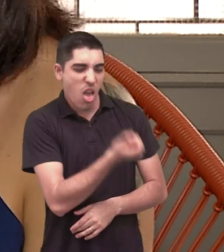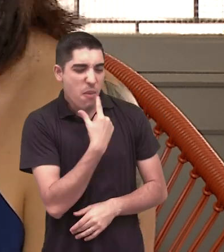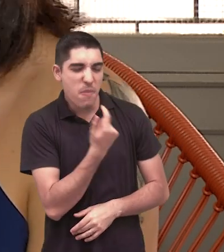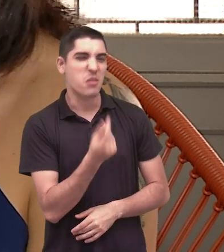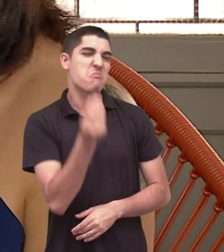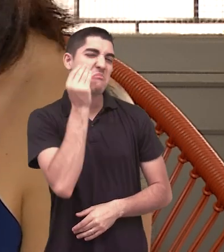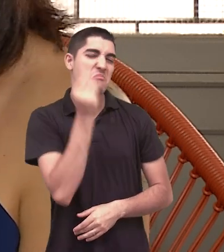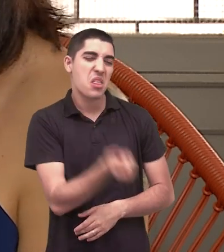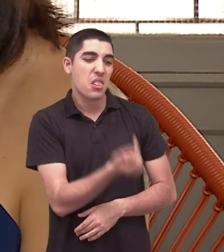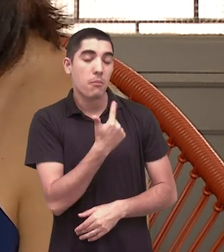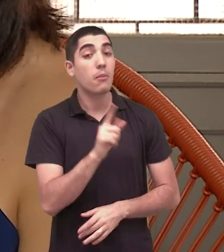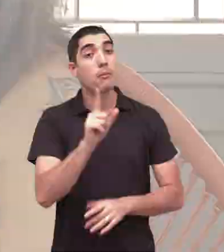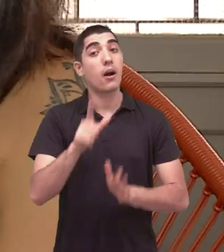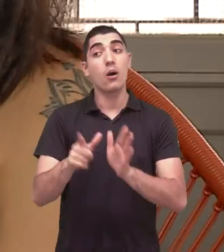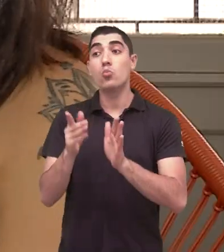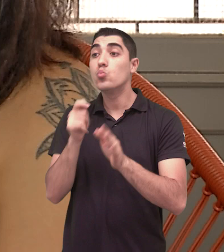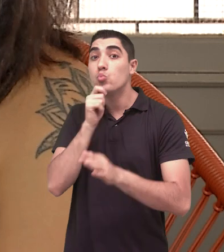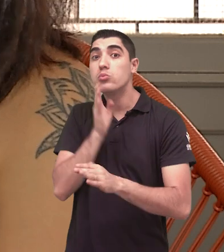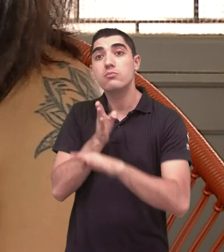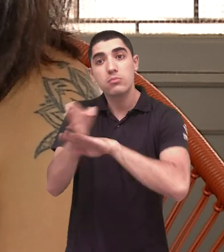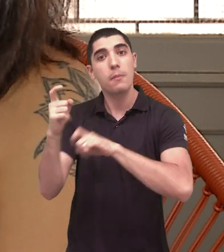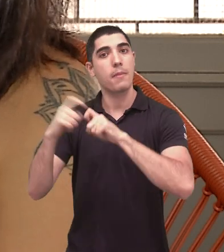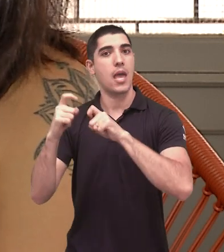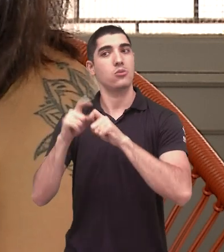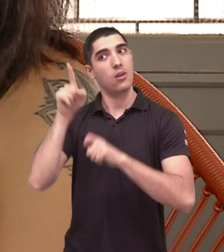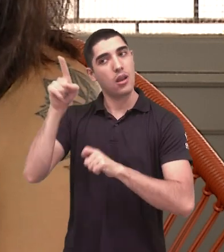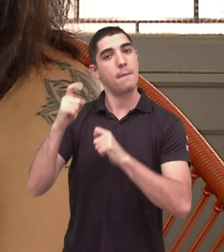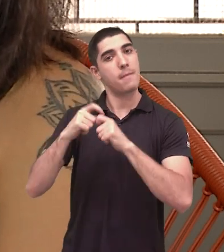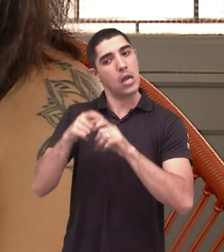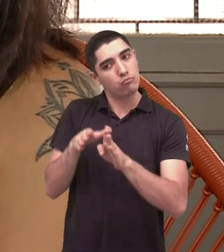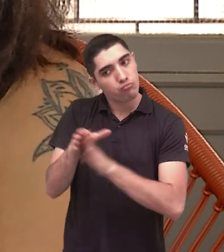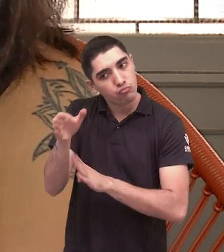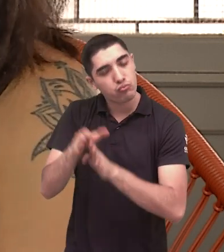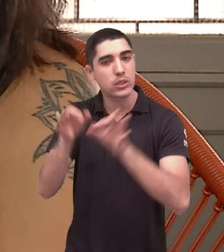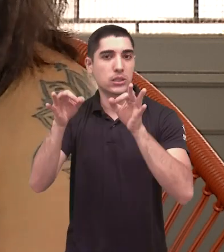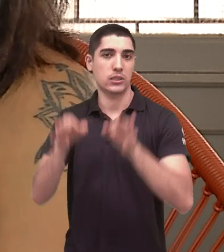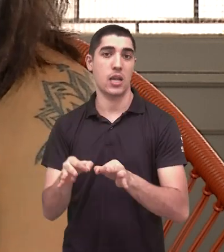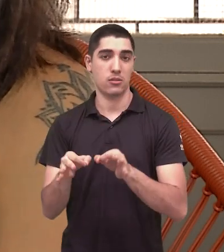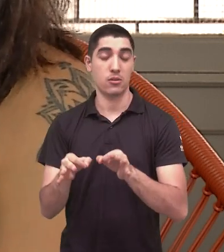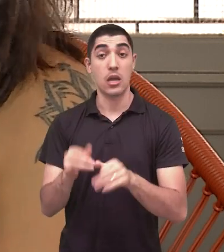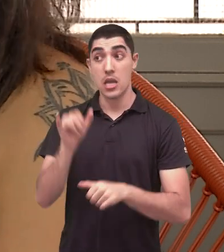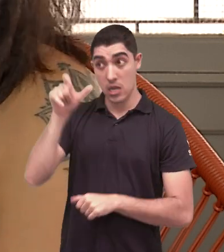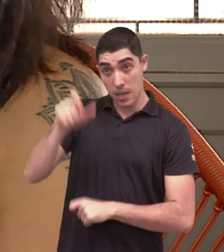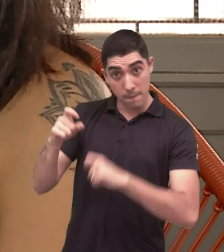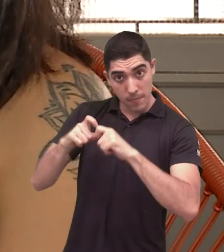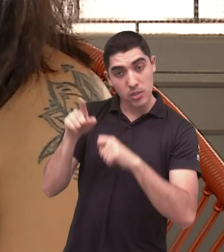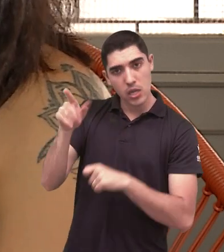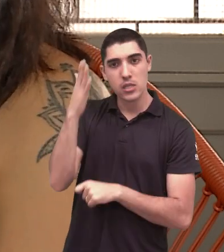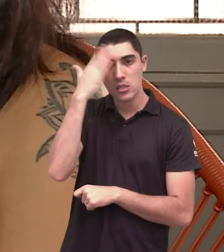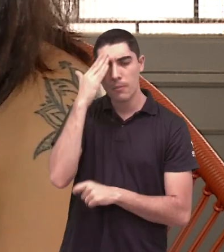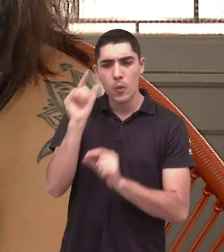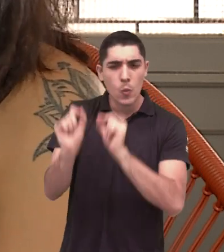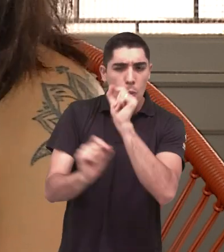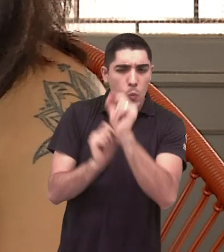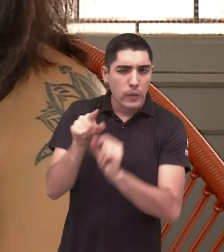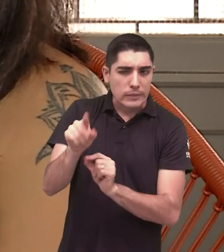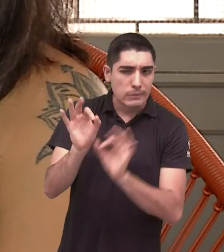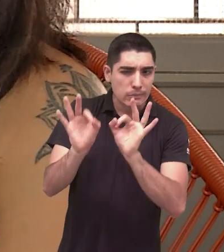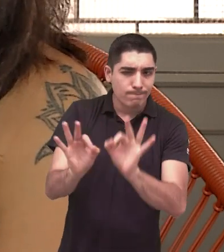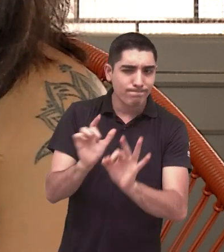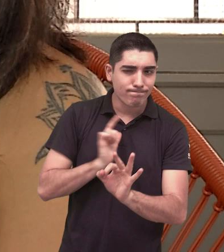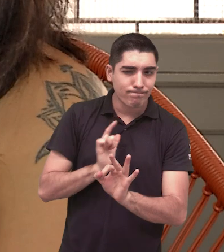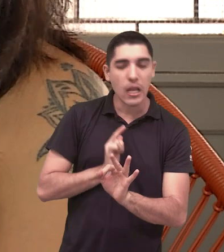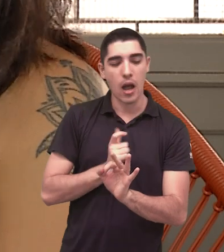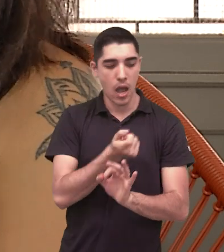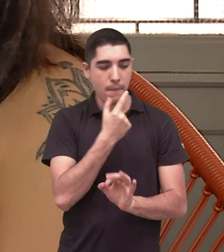medicação sem antes passar no médico, né? Sempre é importante essa orientação, porque esse acompanhamento, porque o especialista vai saber a real indicação para